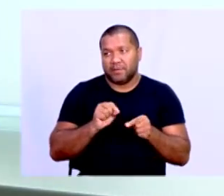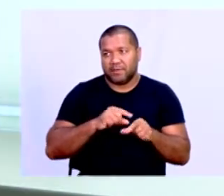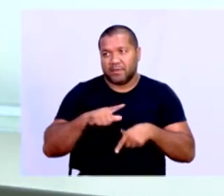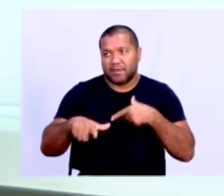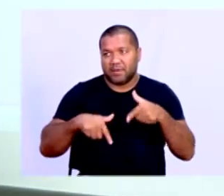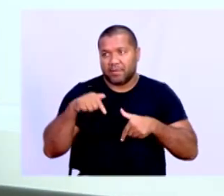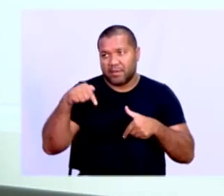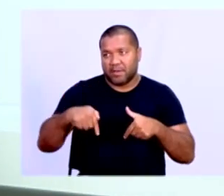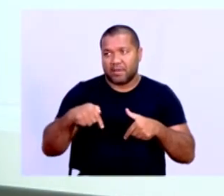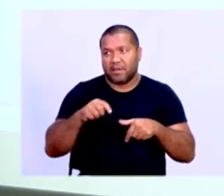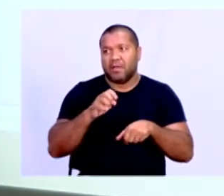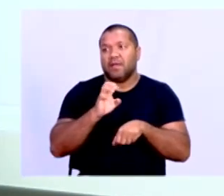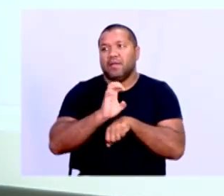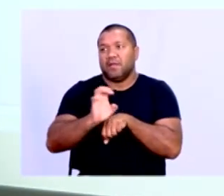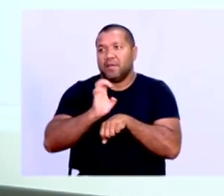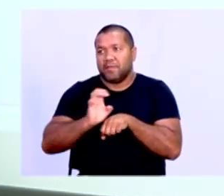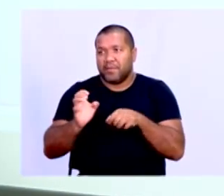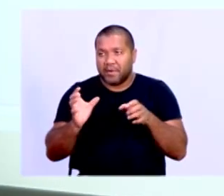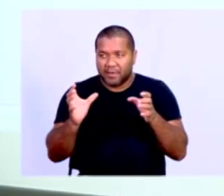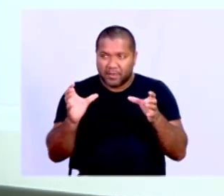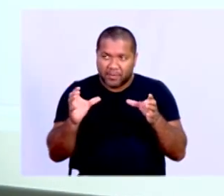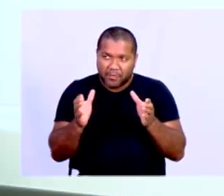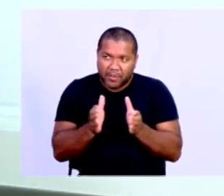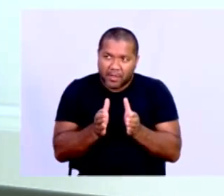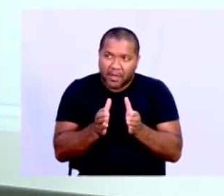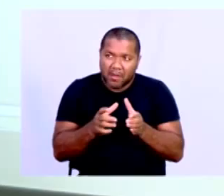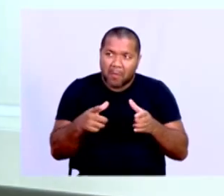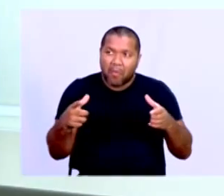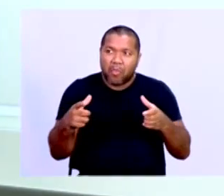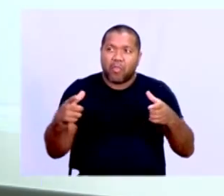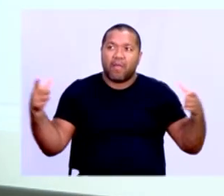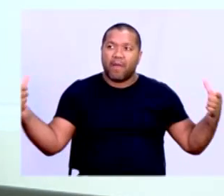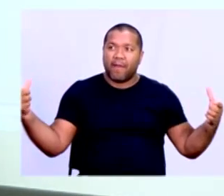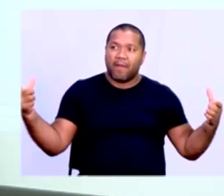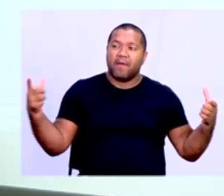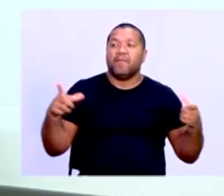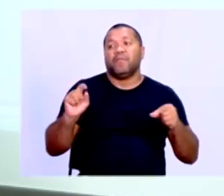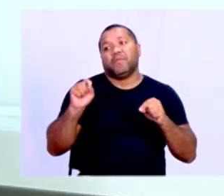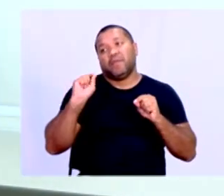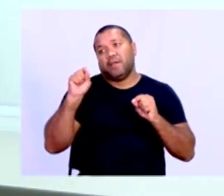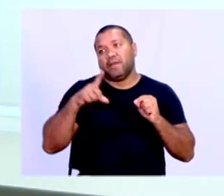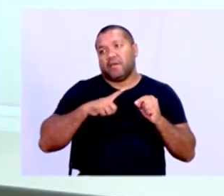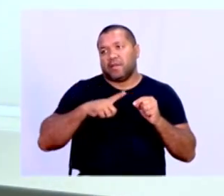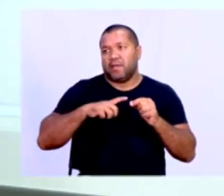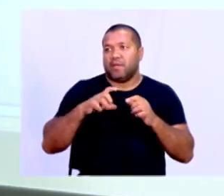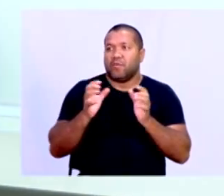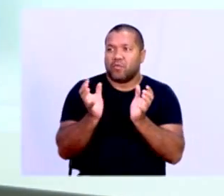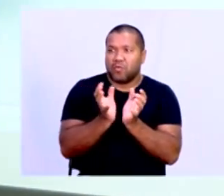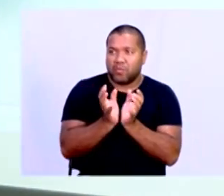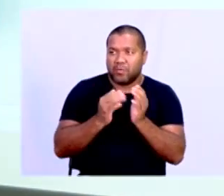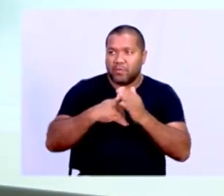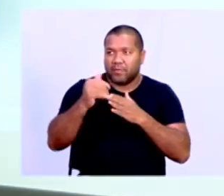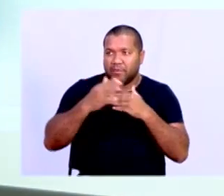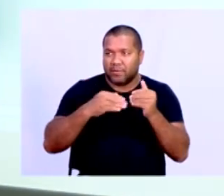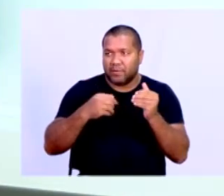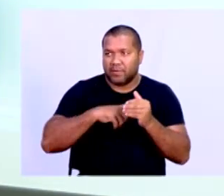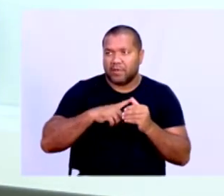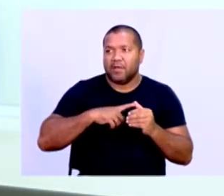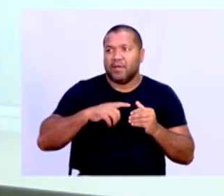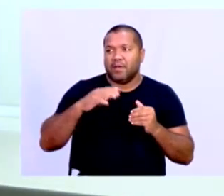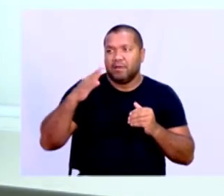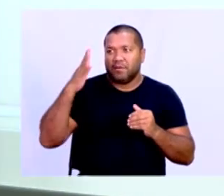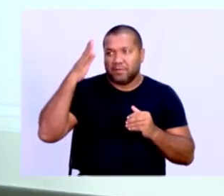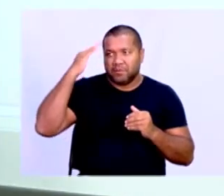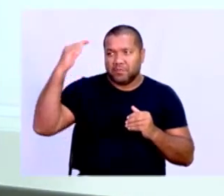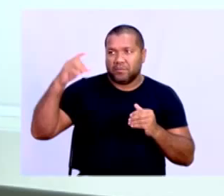empresas de pequeno, médio e grande porte, desde que haja uma equipe competente, desde que haja todos os